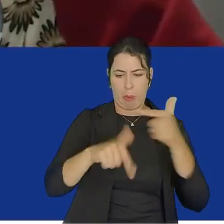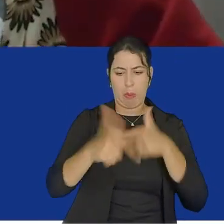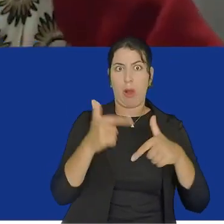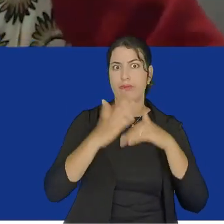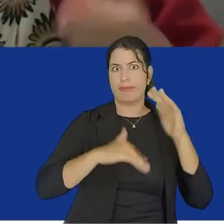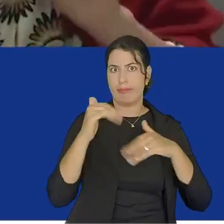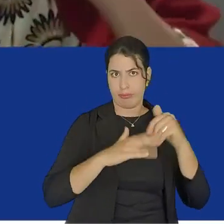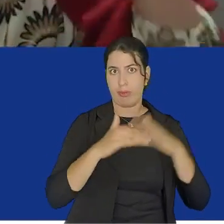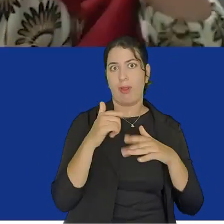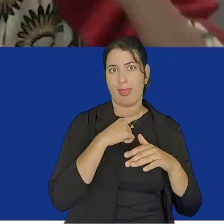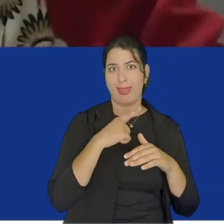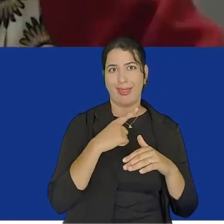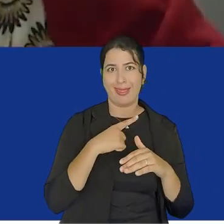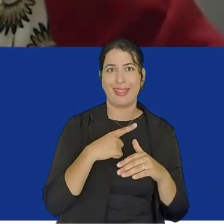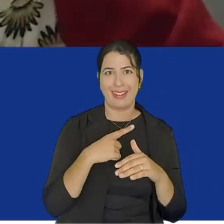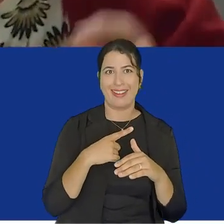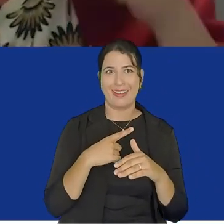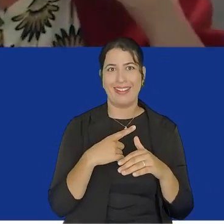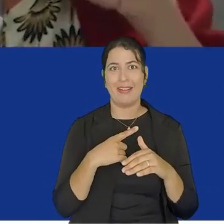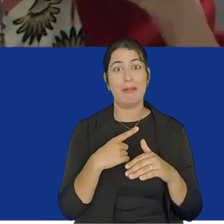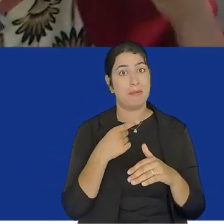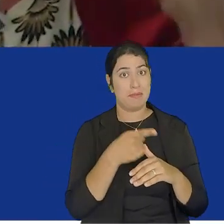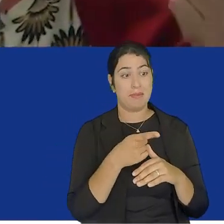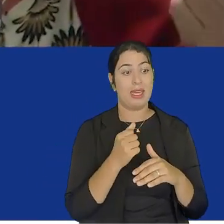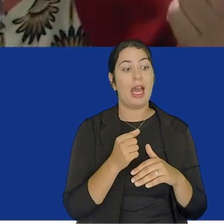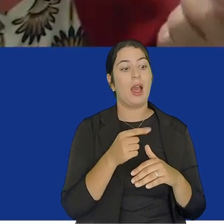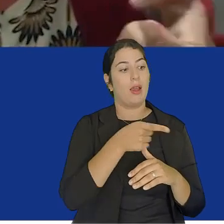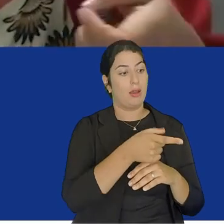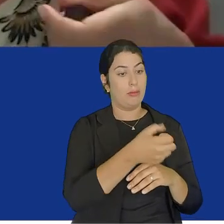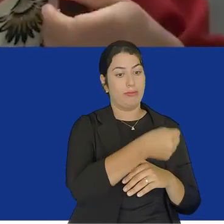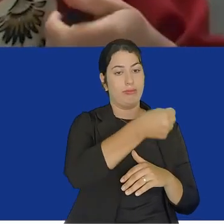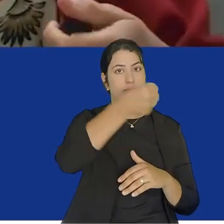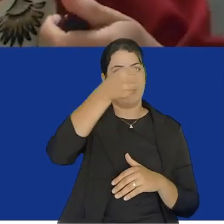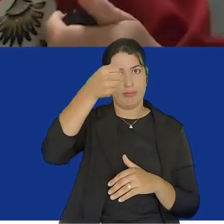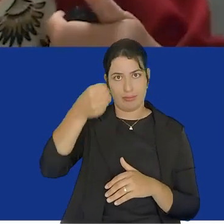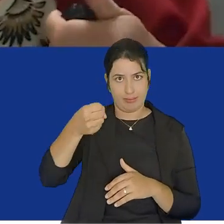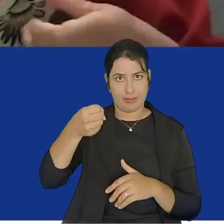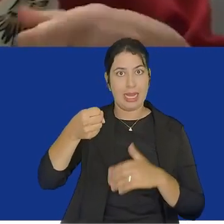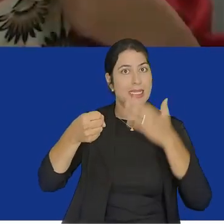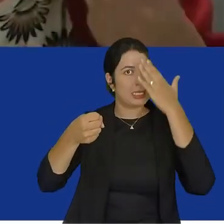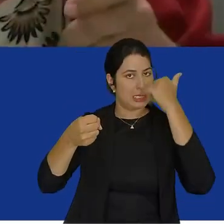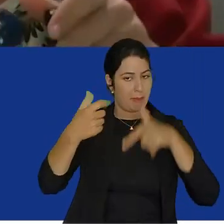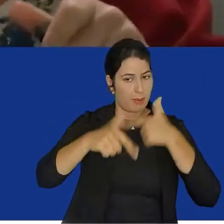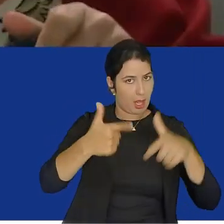ela é boa, dá aquele numerozão e tal. Aí pegam essa pessoa que é operacional